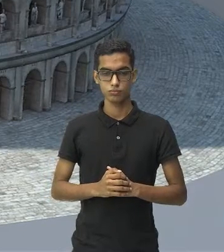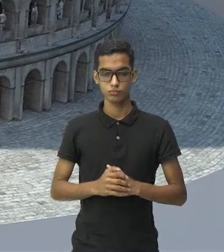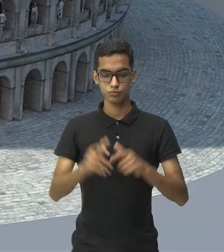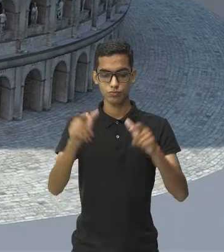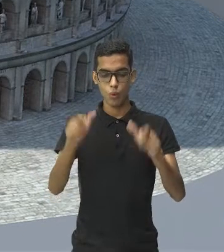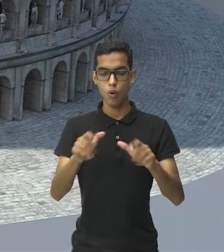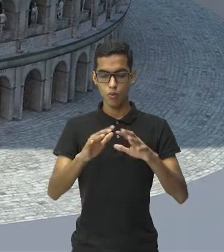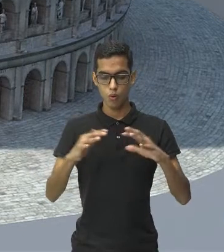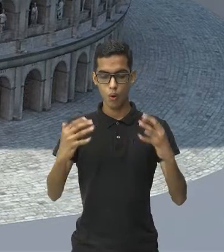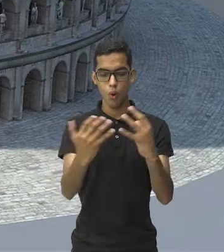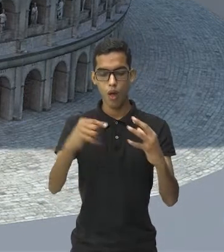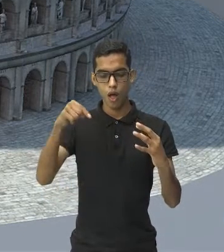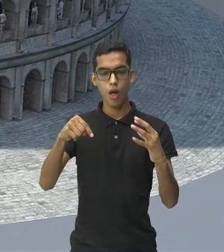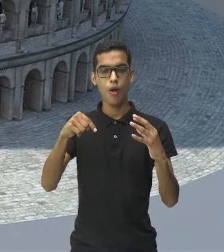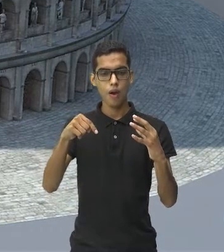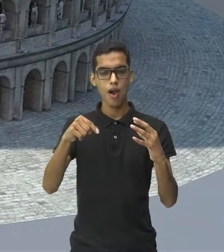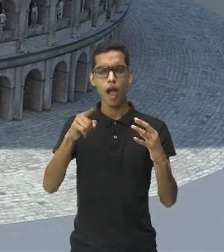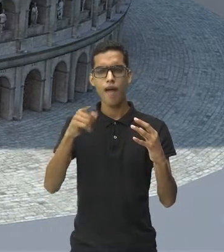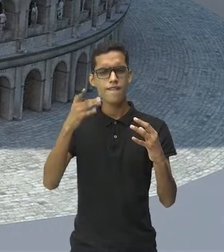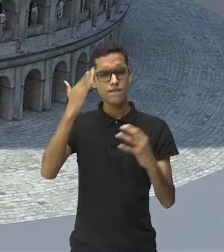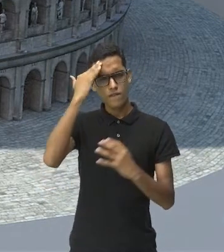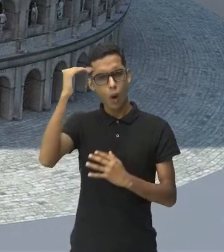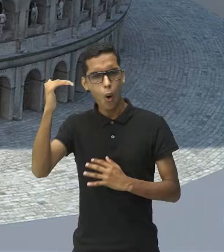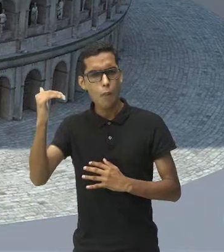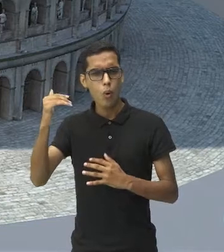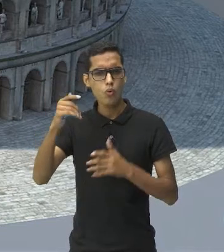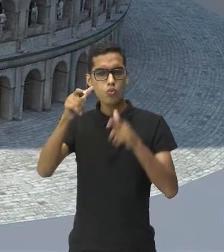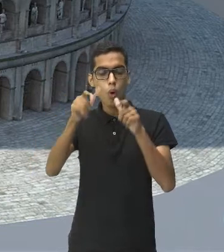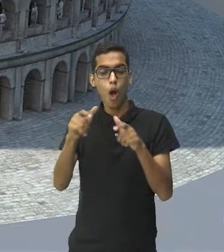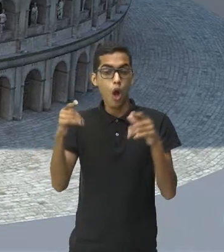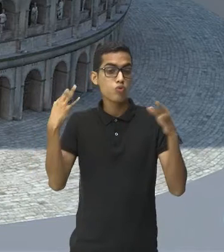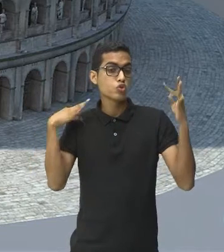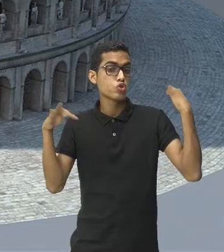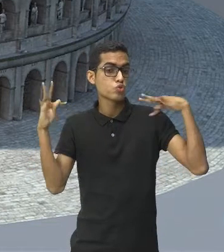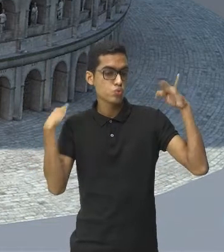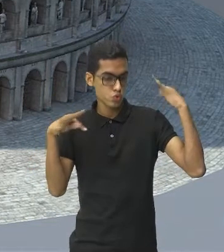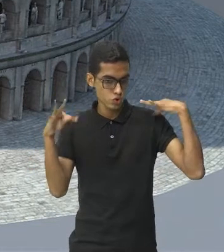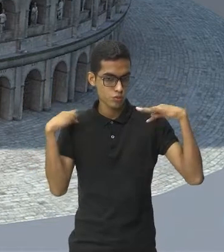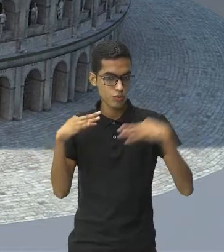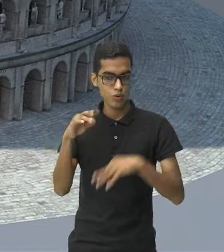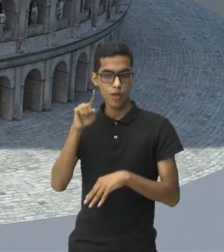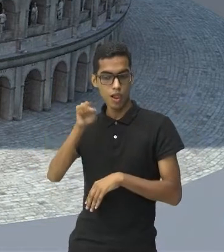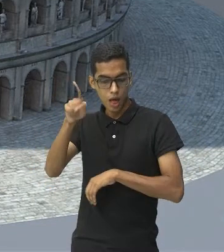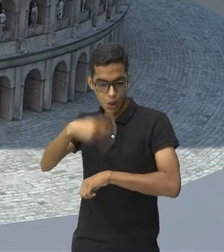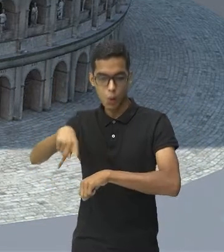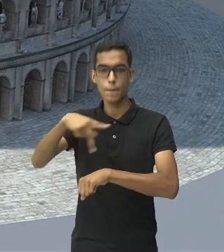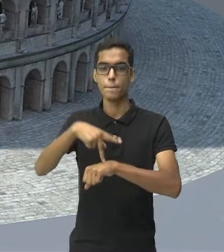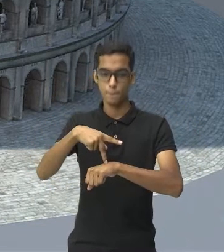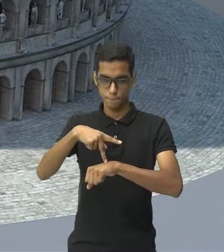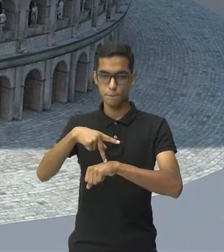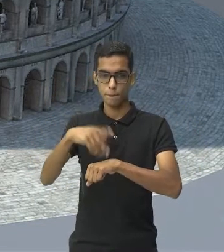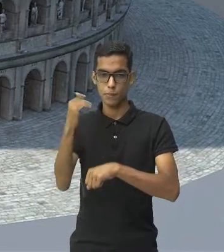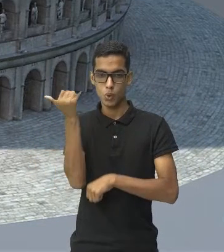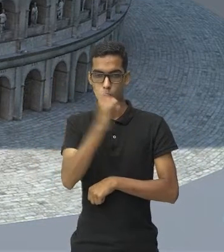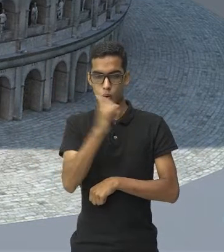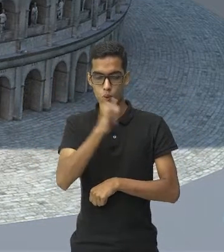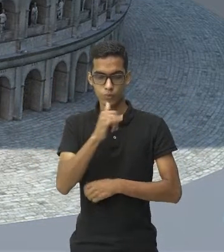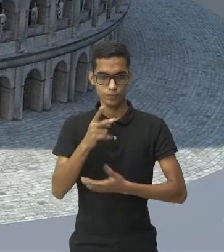podemos dizer que é um dos pontos turísticos mais visitados na Itália. Seguimos a nossa aula, então.